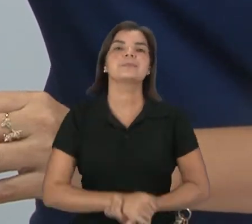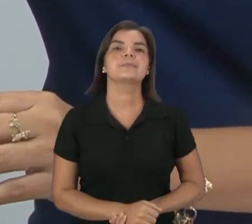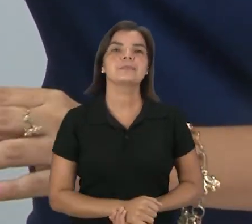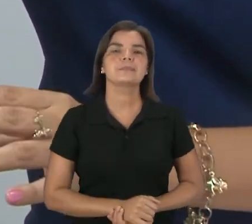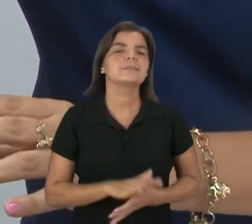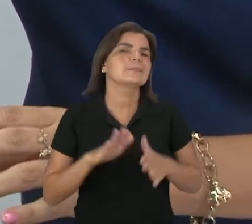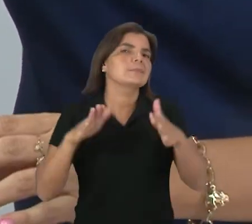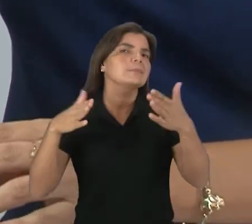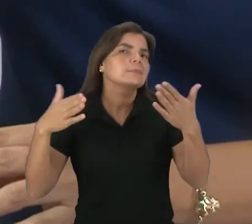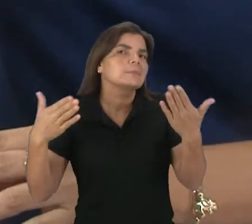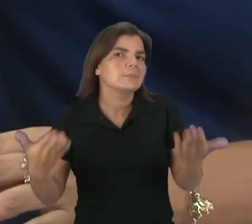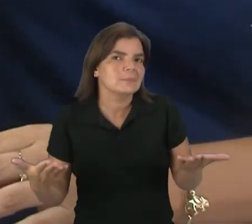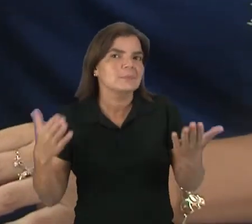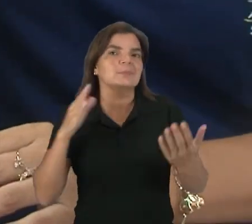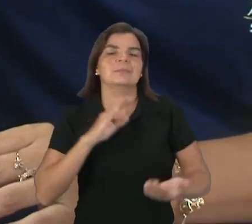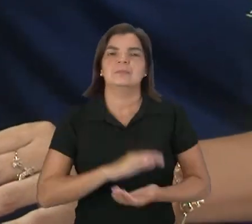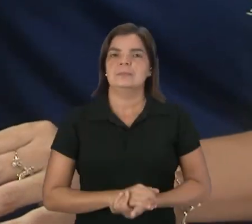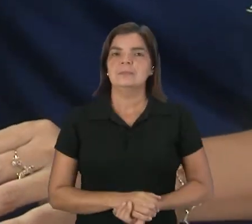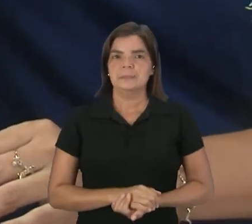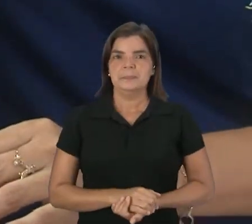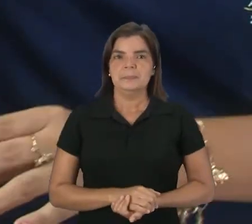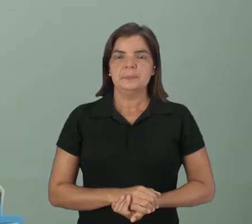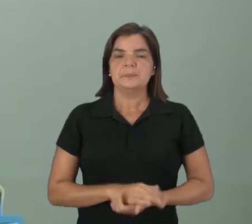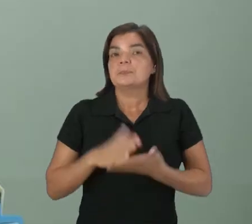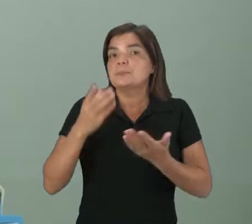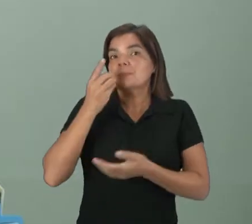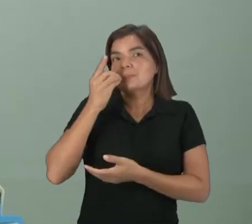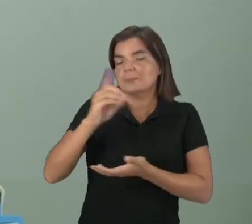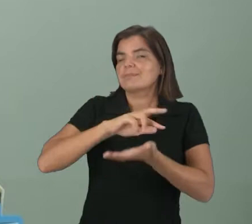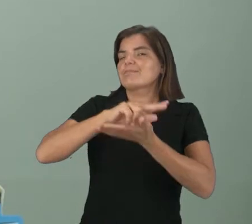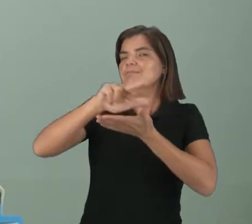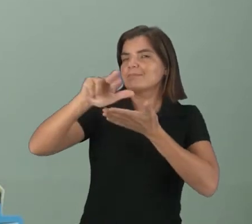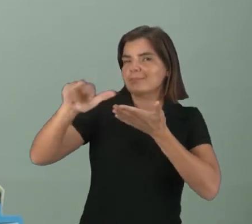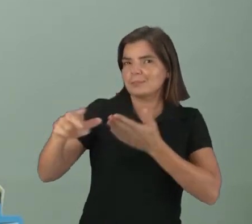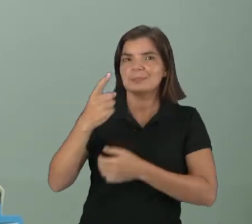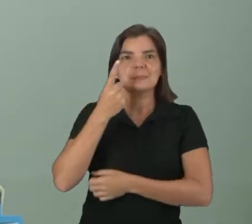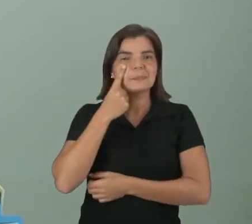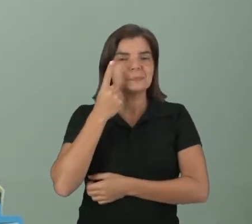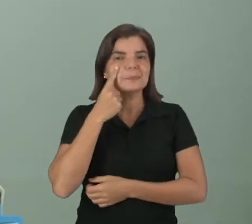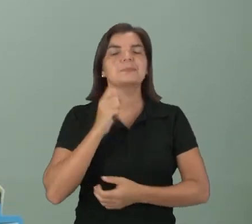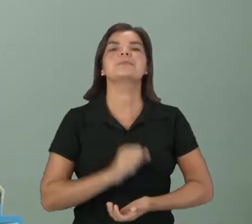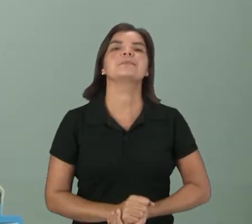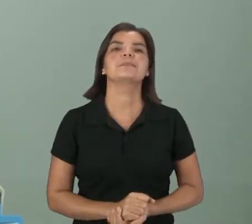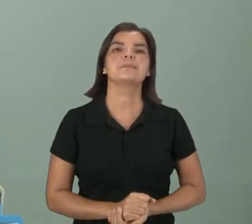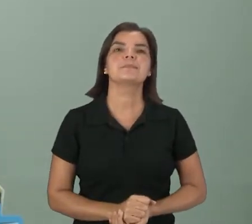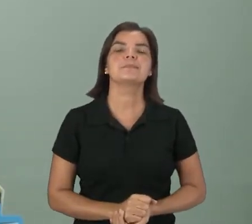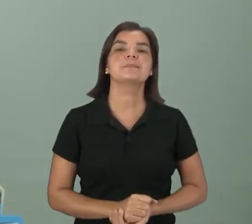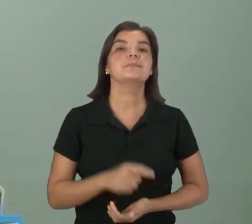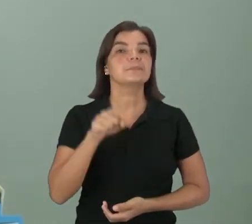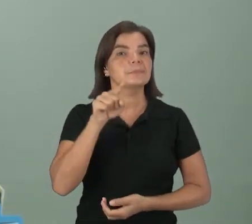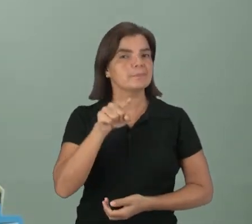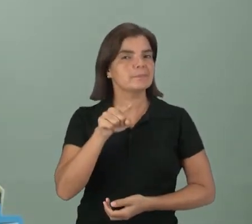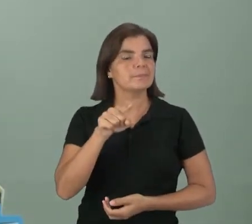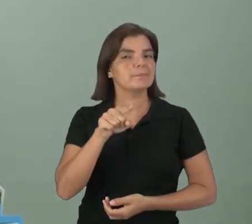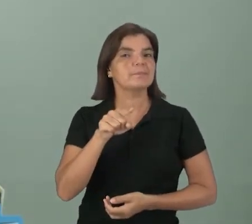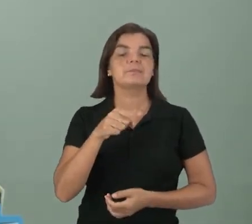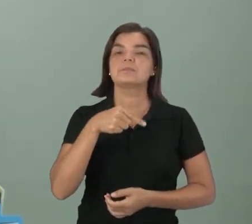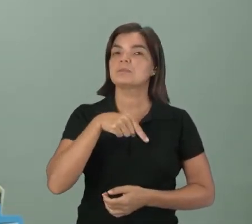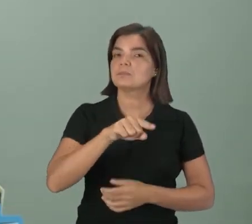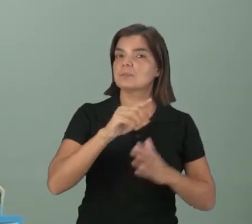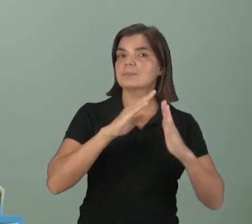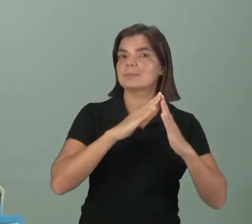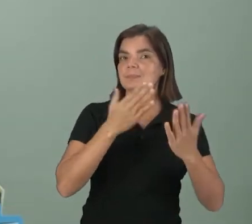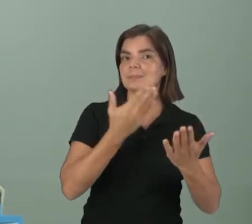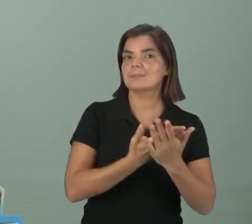então quais atividades nós podemos exercer durante o dia são várias isso nós já vimos você por exemplo de a sua